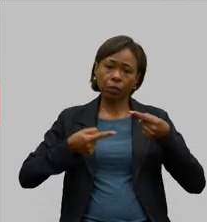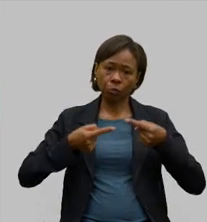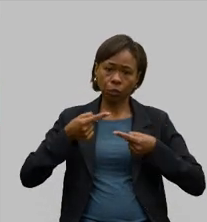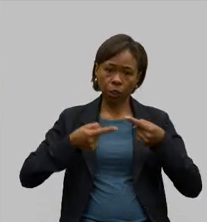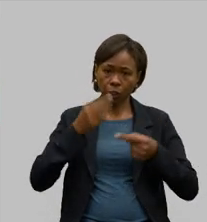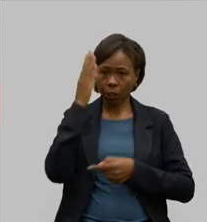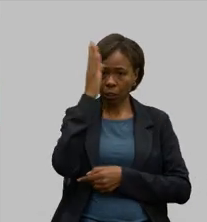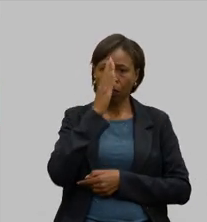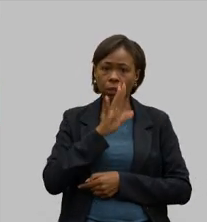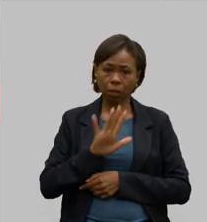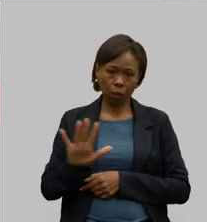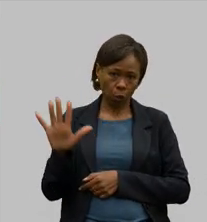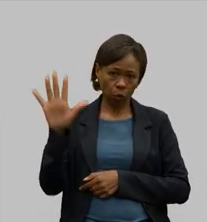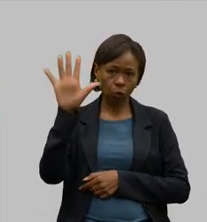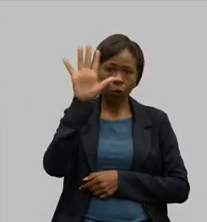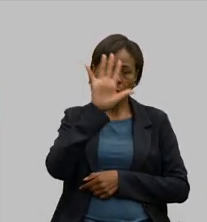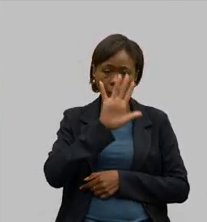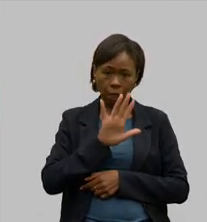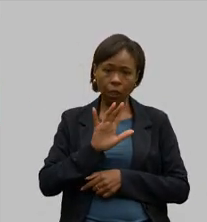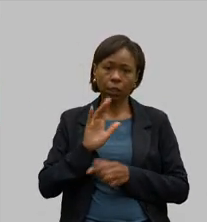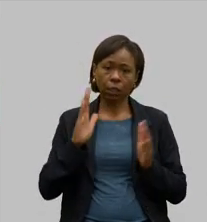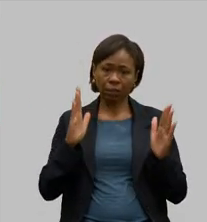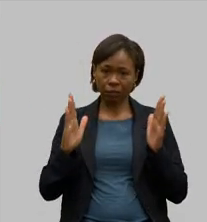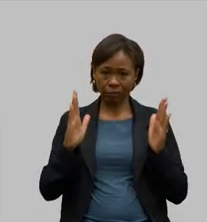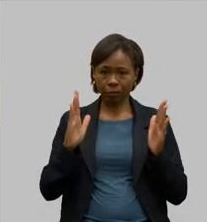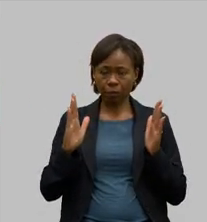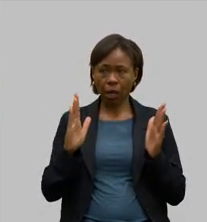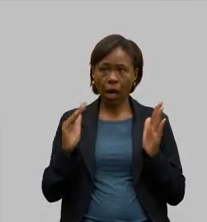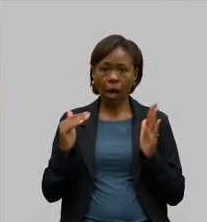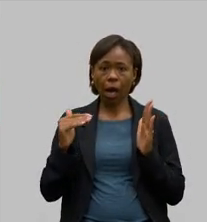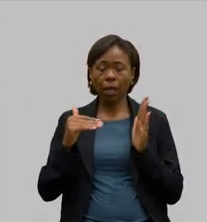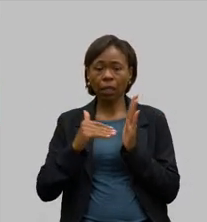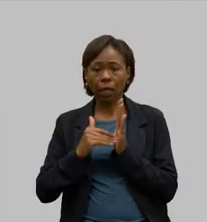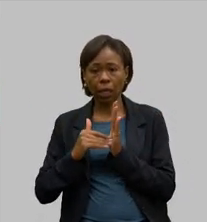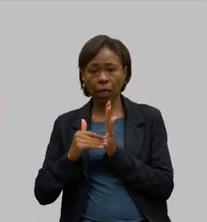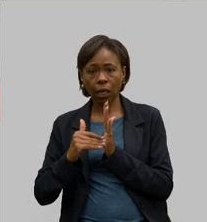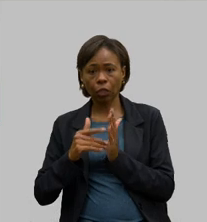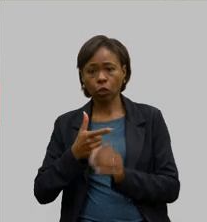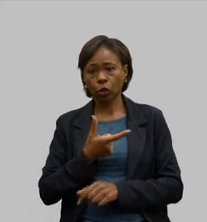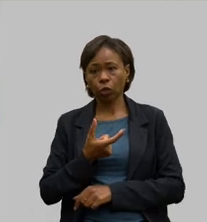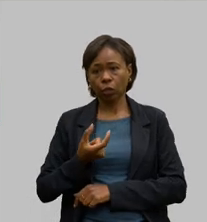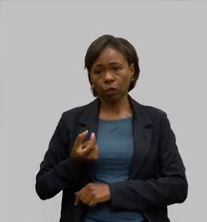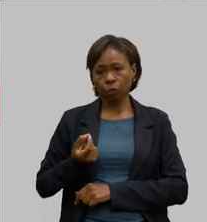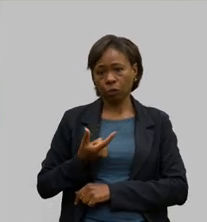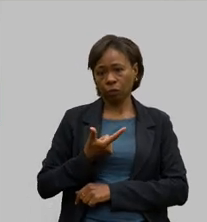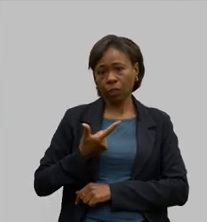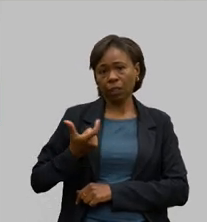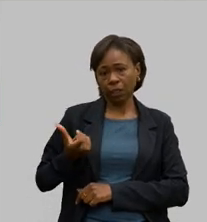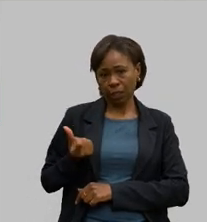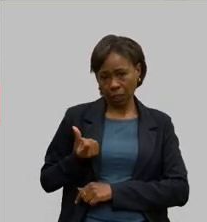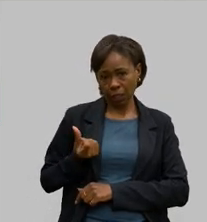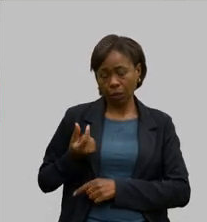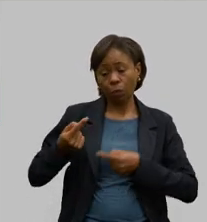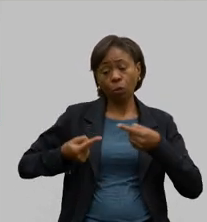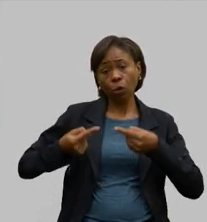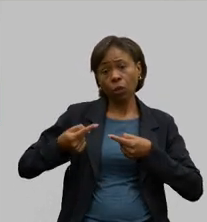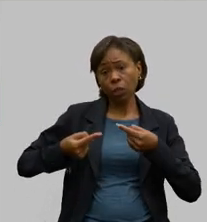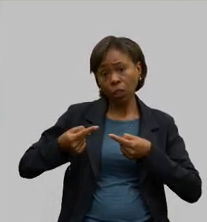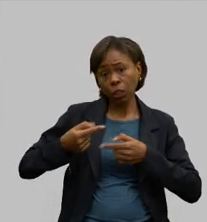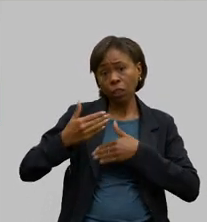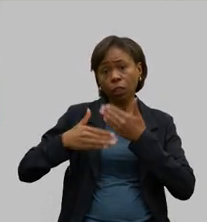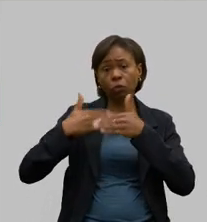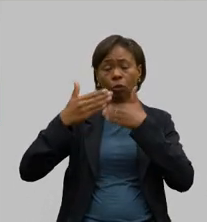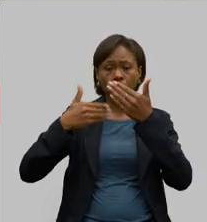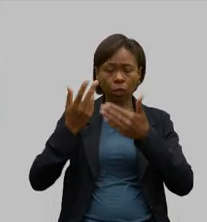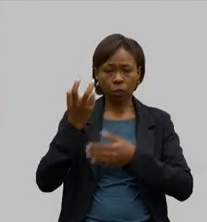e que nós temos No momento até 2026 de fomento a E então nós temos